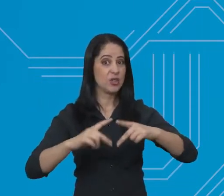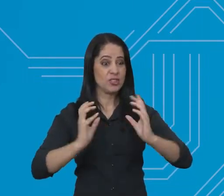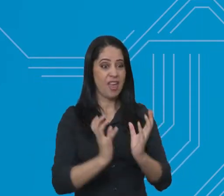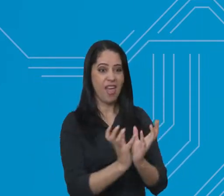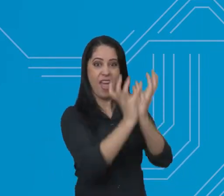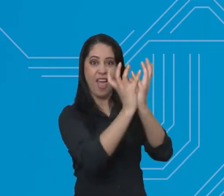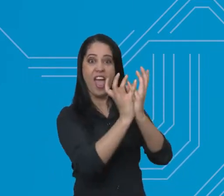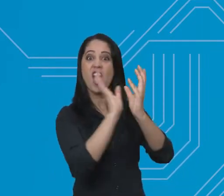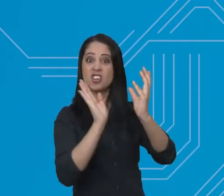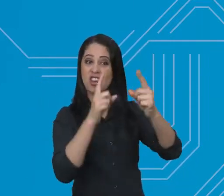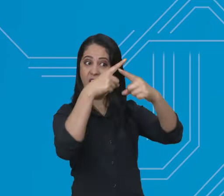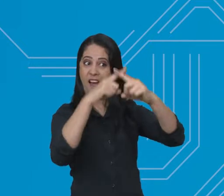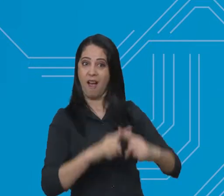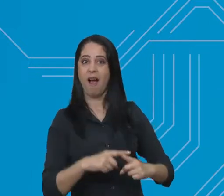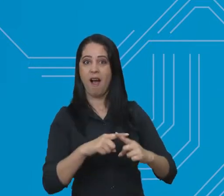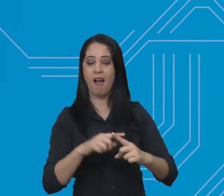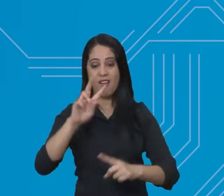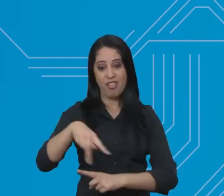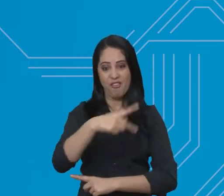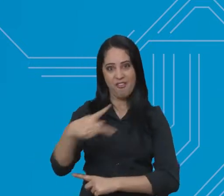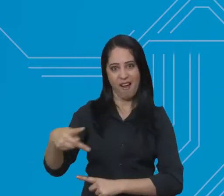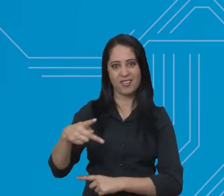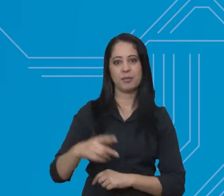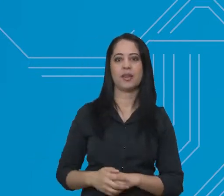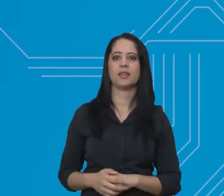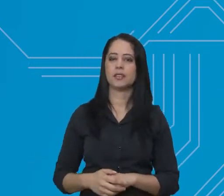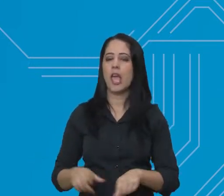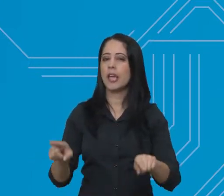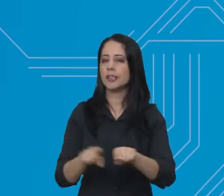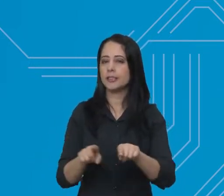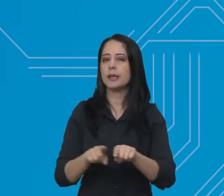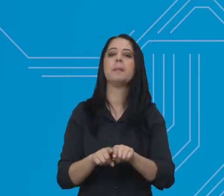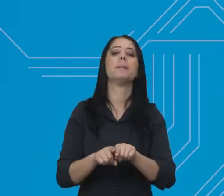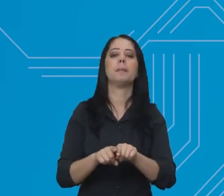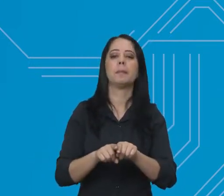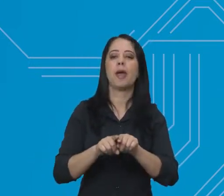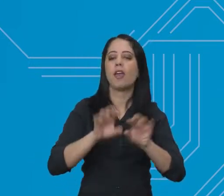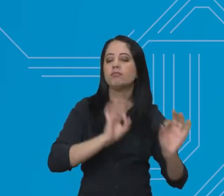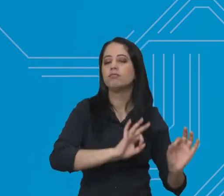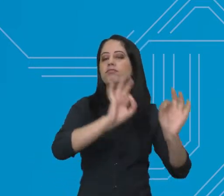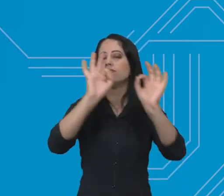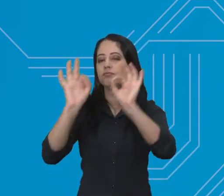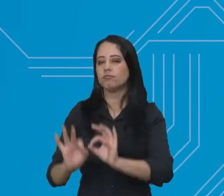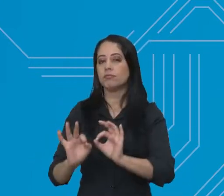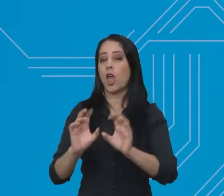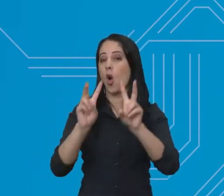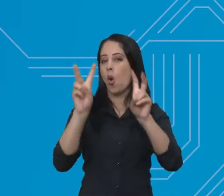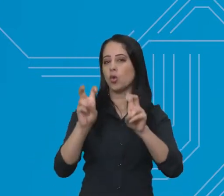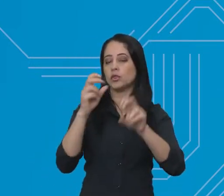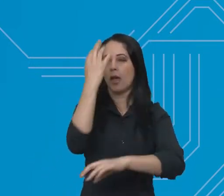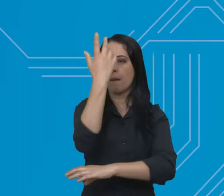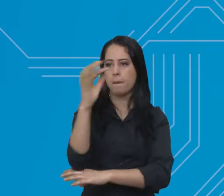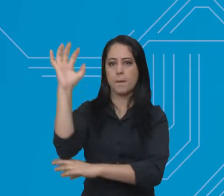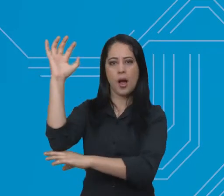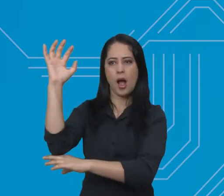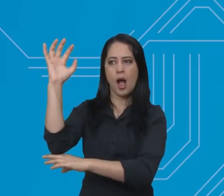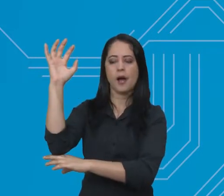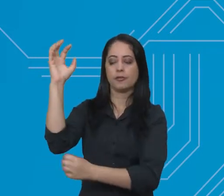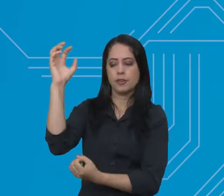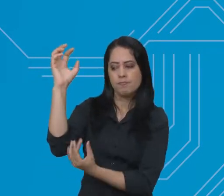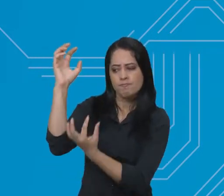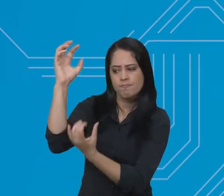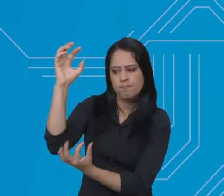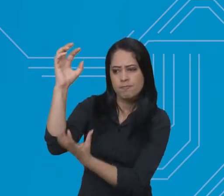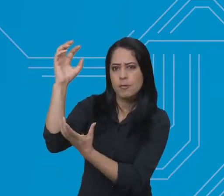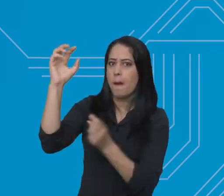se consagra campeã antecipada dos Jogos Regionais. Ainda tem mais matérias da série do Dia da Árvore. Vamos falar dos